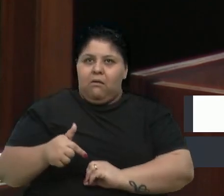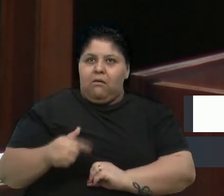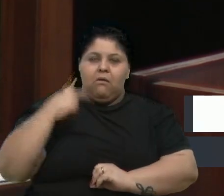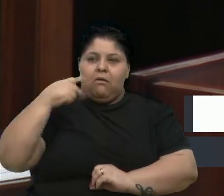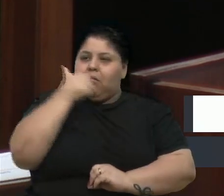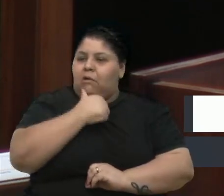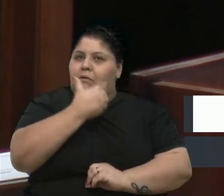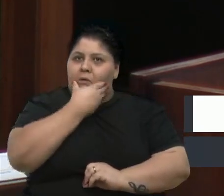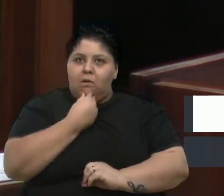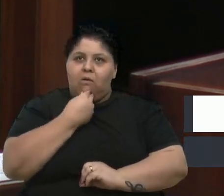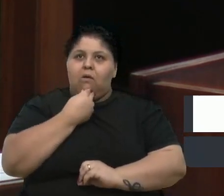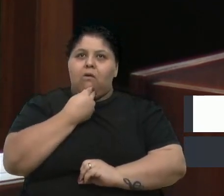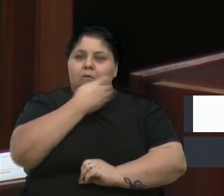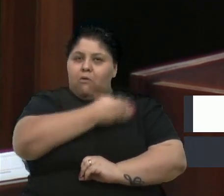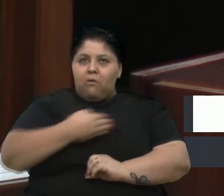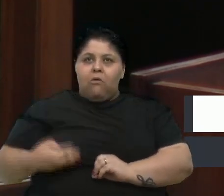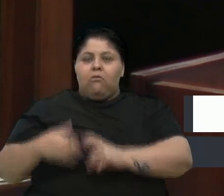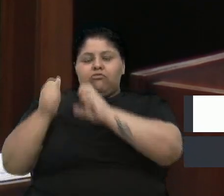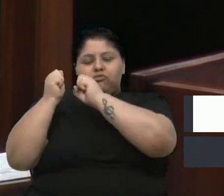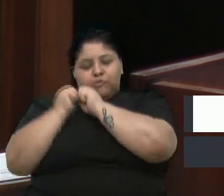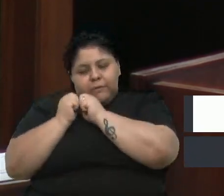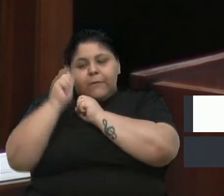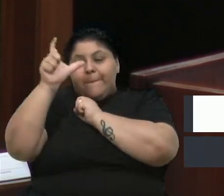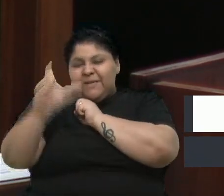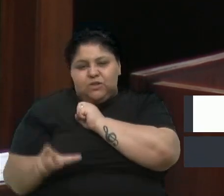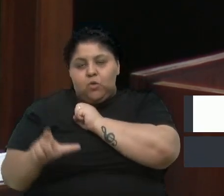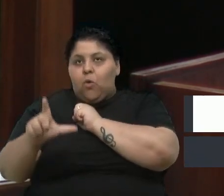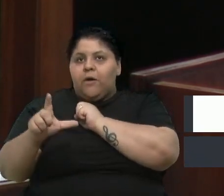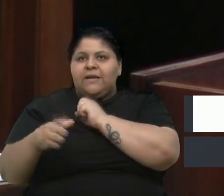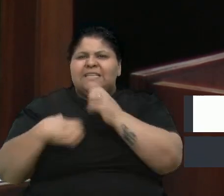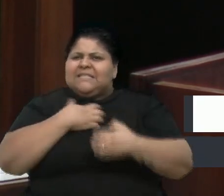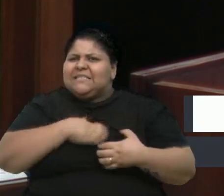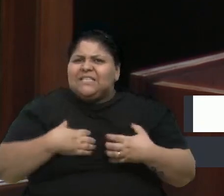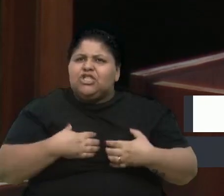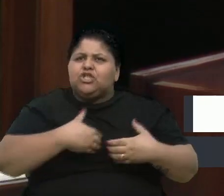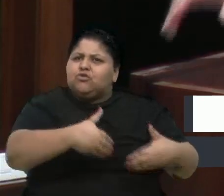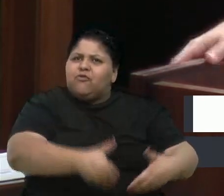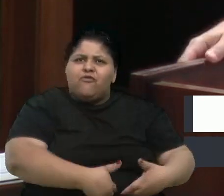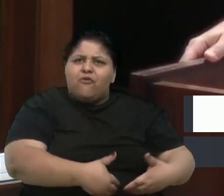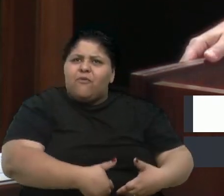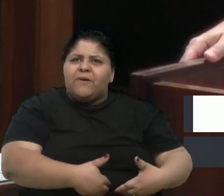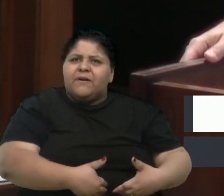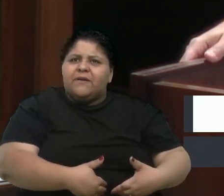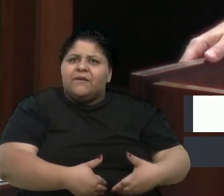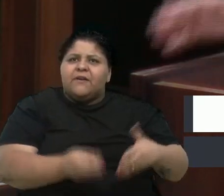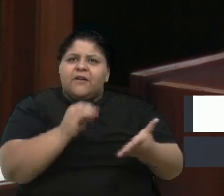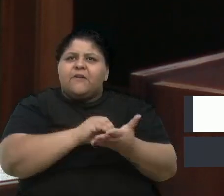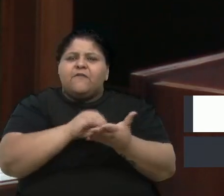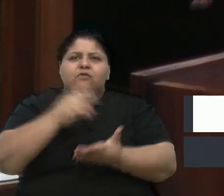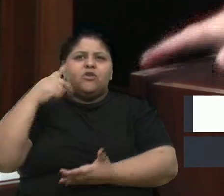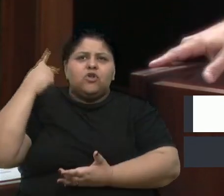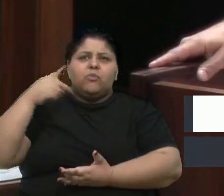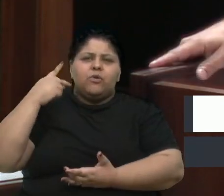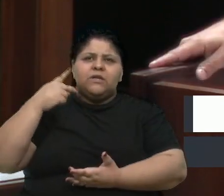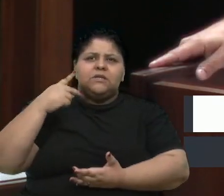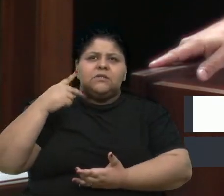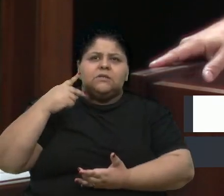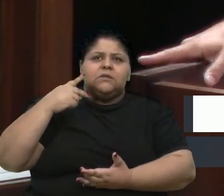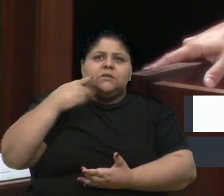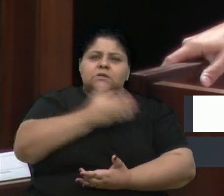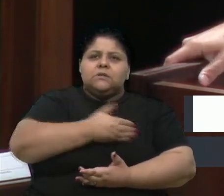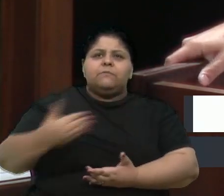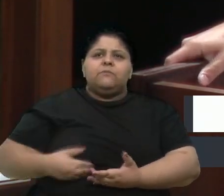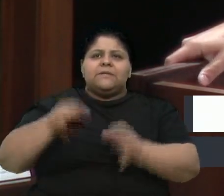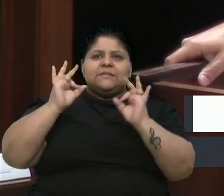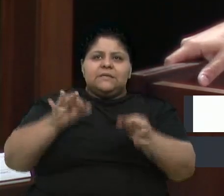dormimos tranquilo com pessoas tendo fome e sem uma política pública efetiva. Seu à parte, vereador Sandro